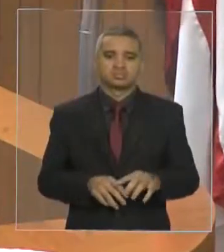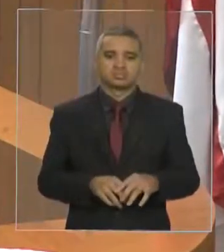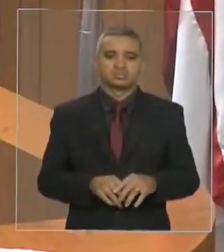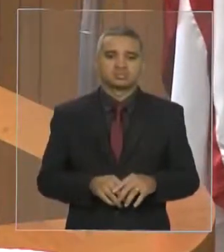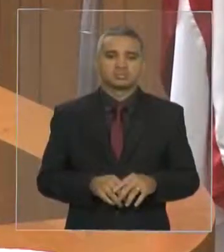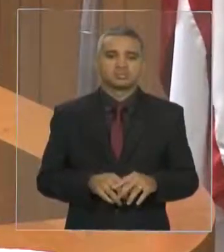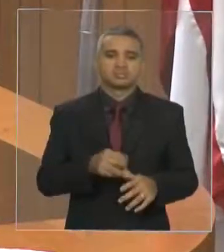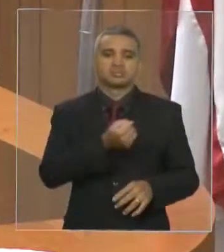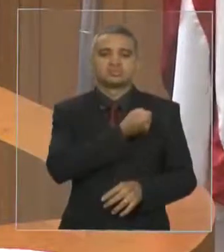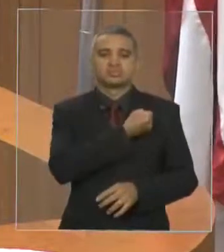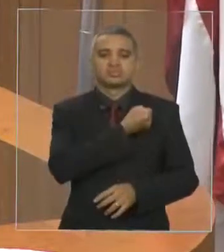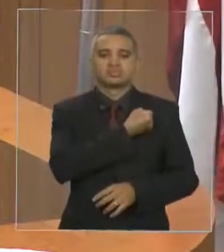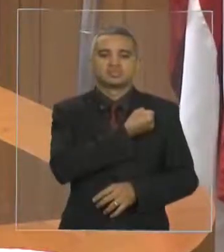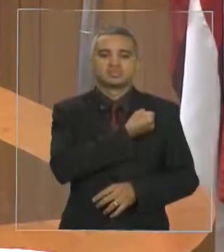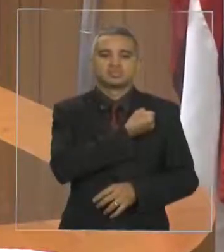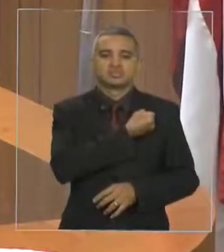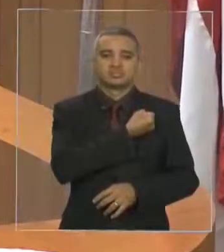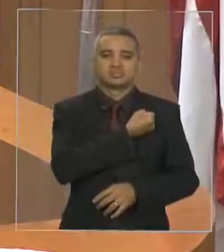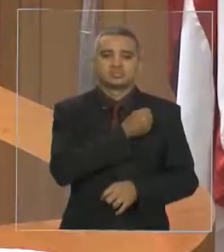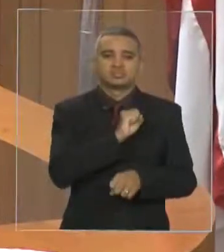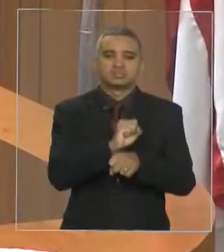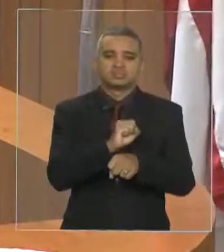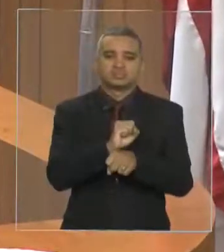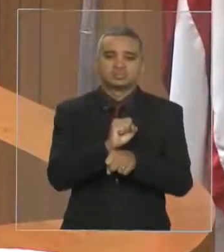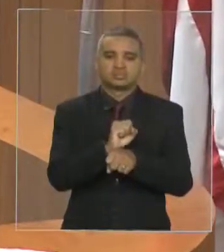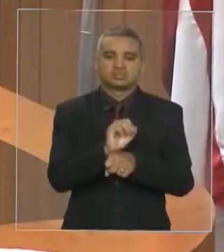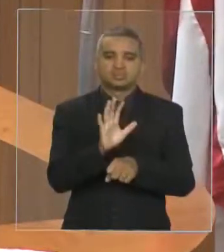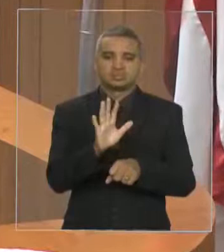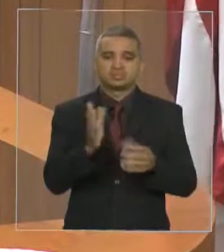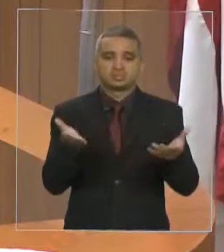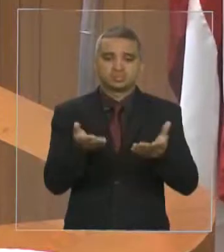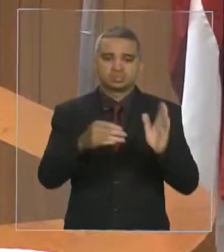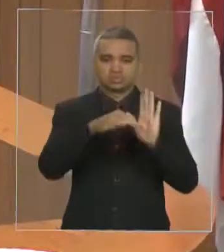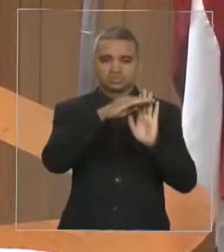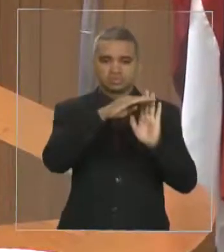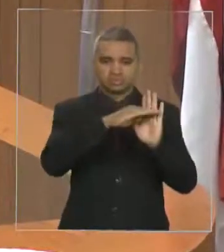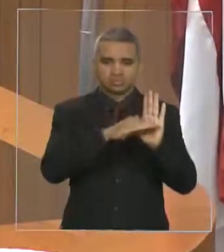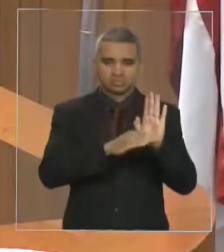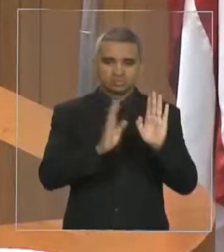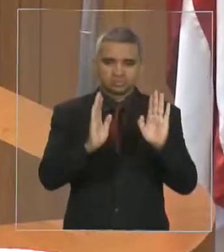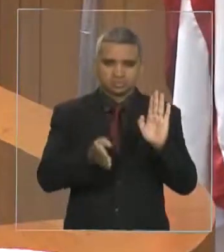de número, deixa eu ver, já está na pauta para hoje.